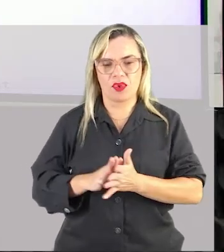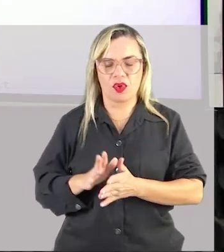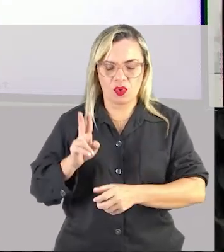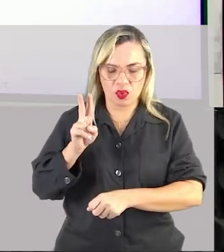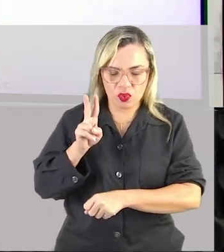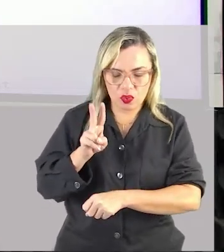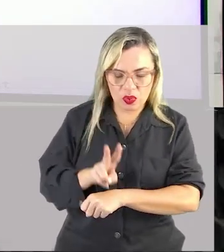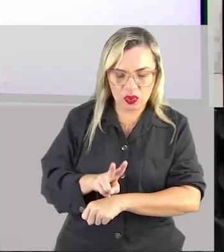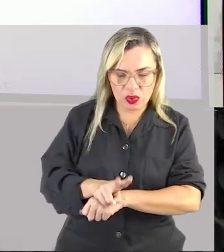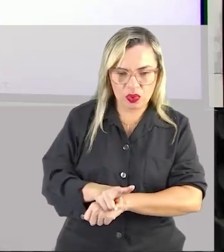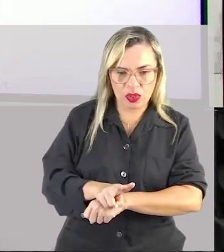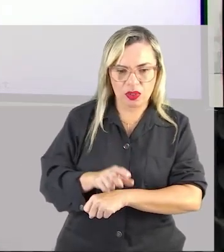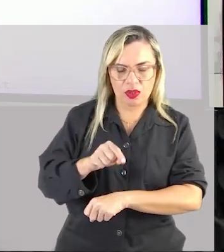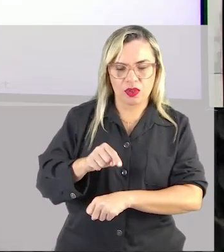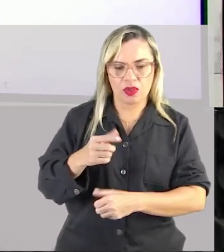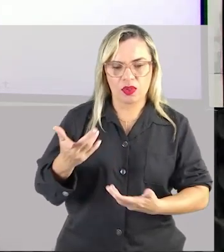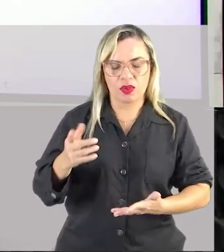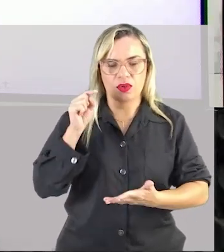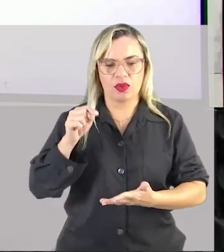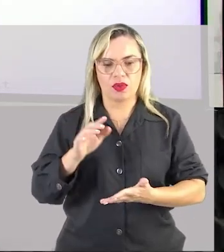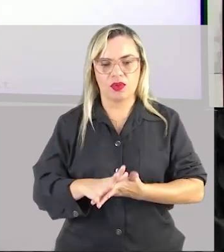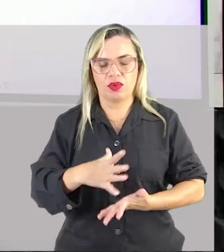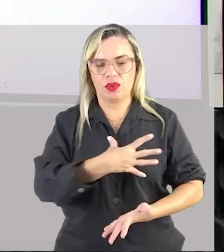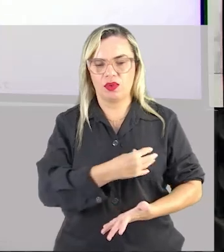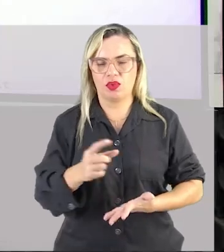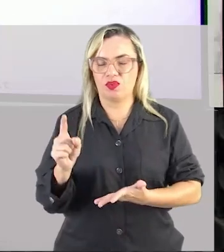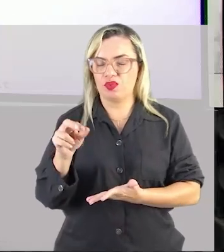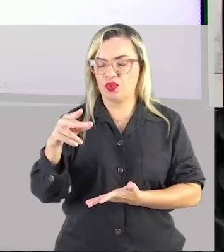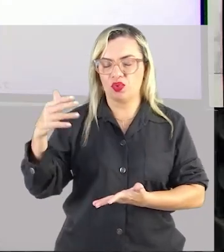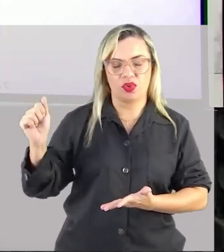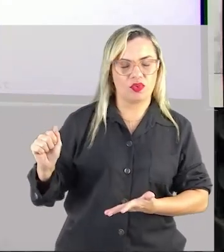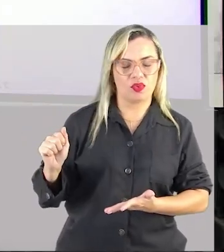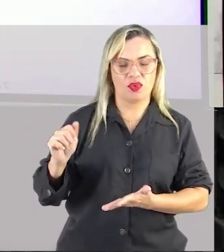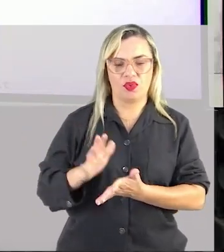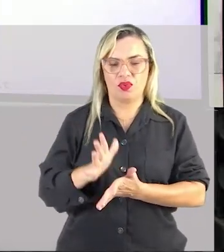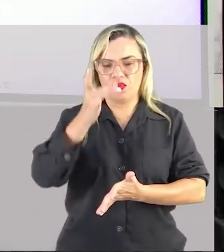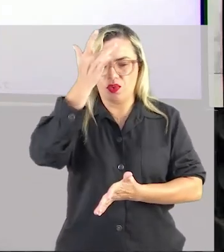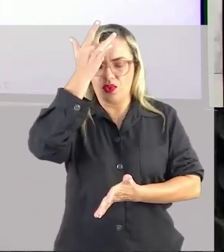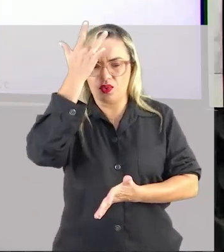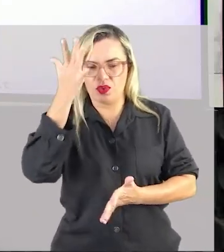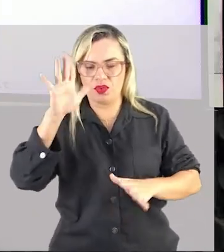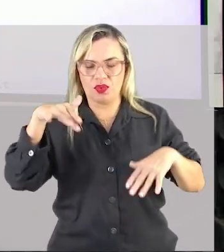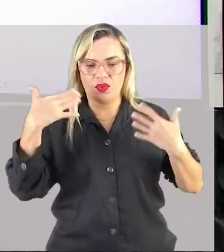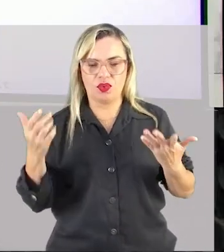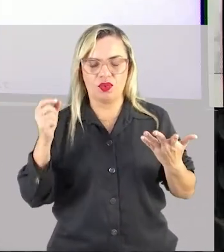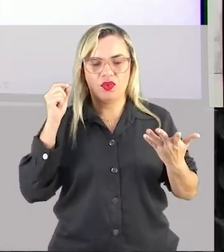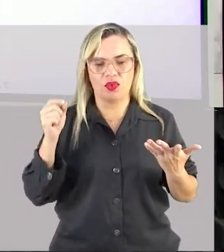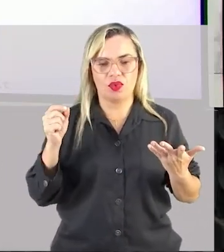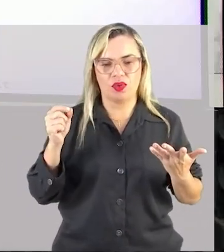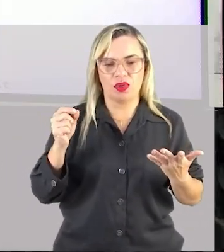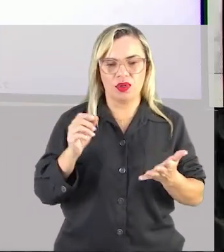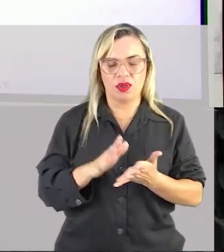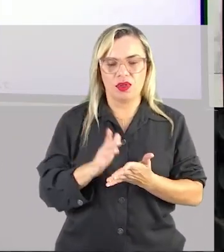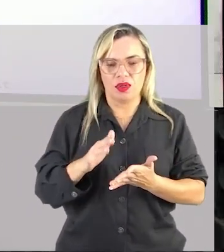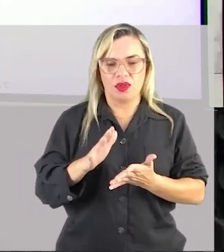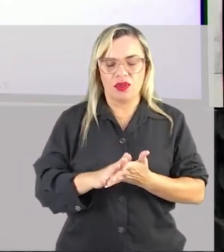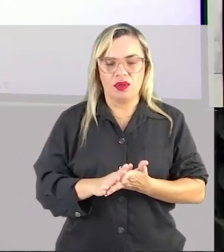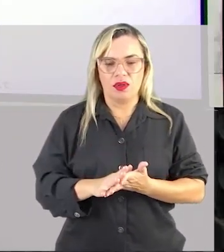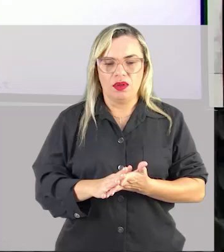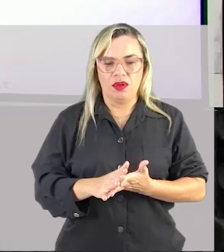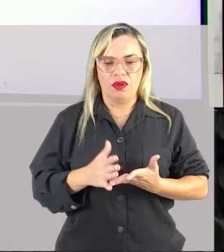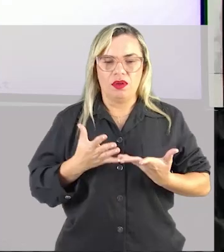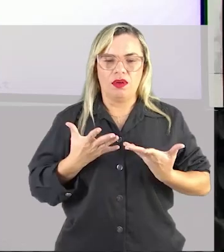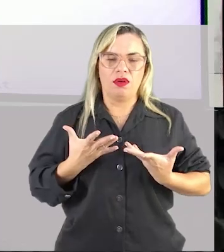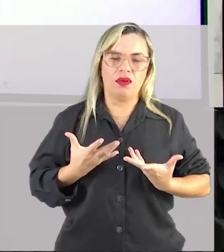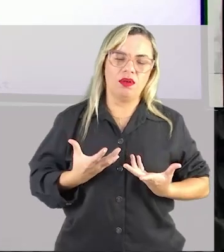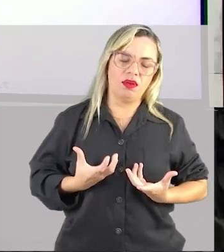filhos, né, nunca foi fácil. É agotador, né? É sufocante, é